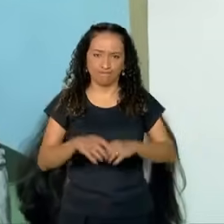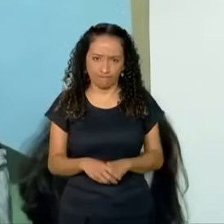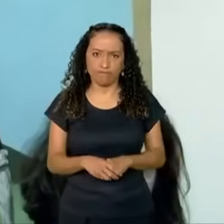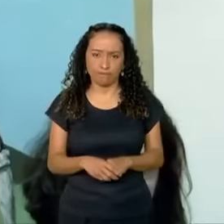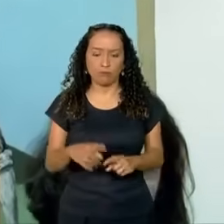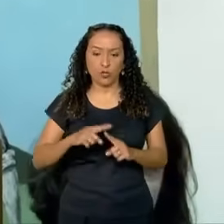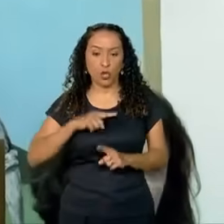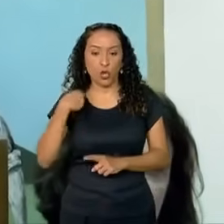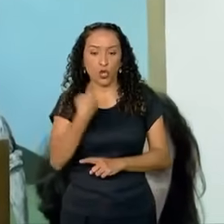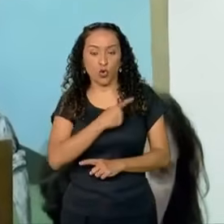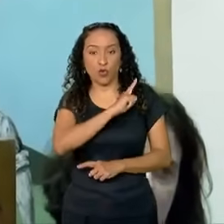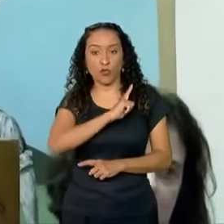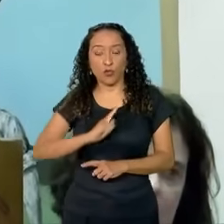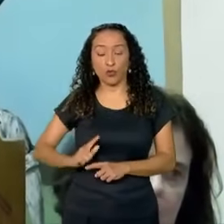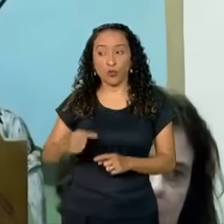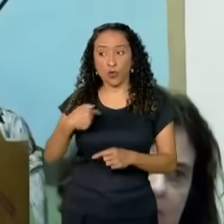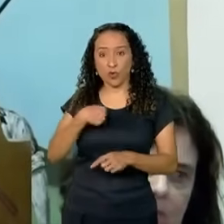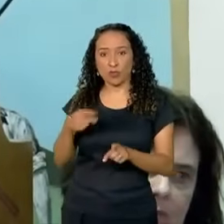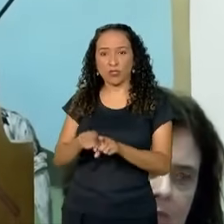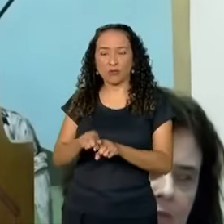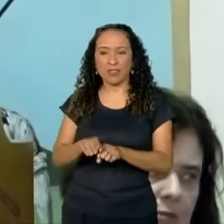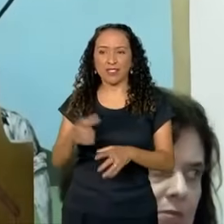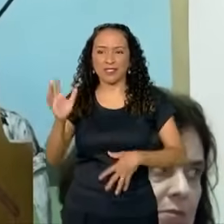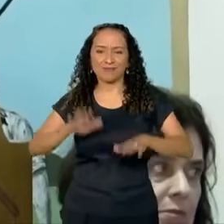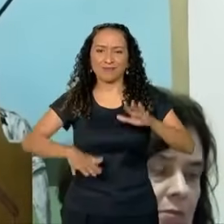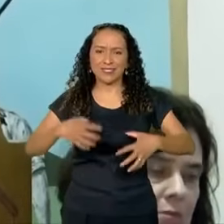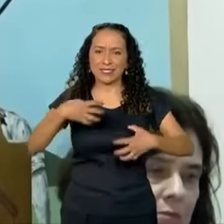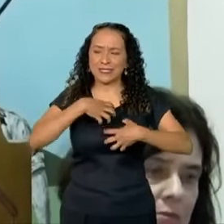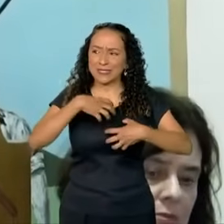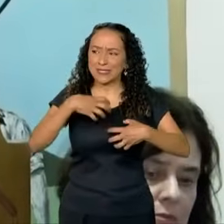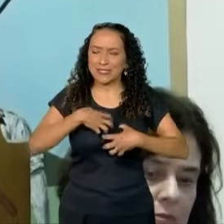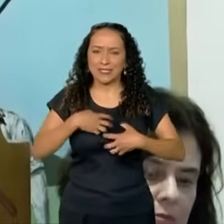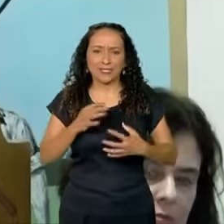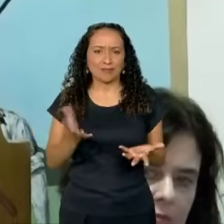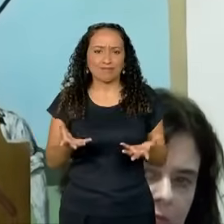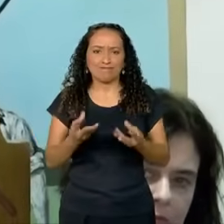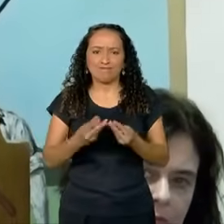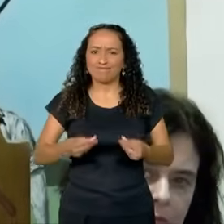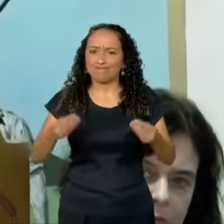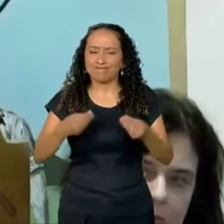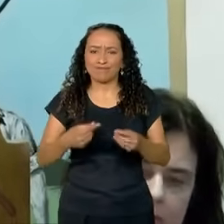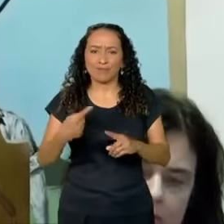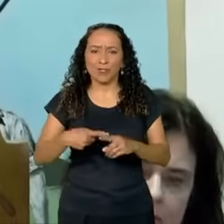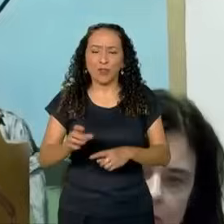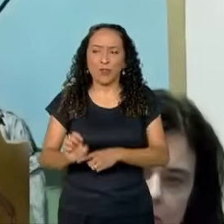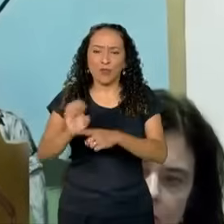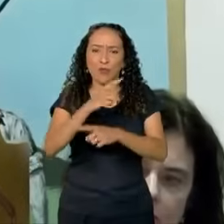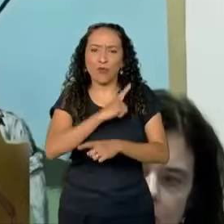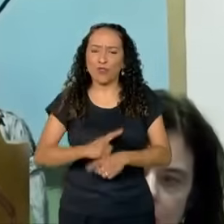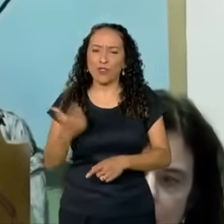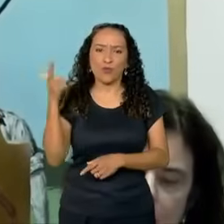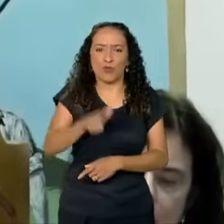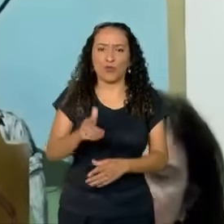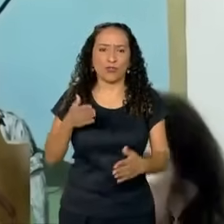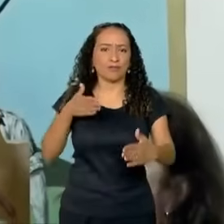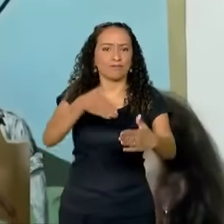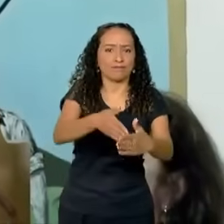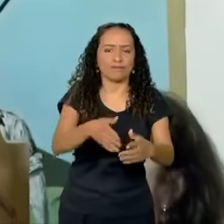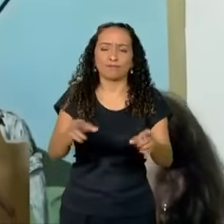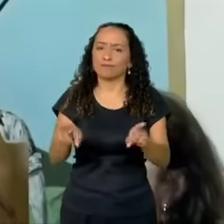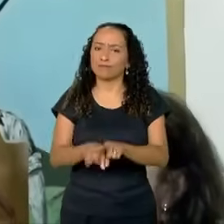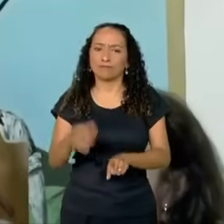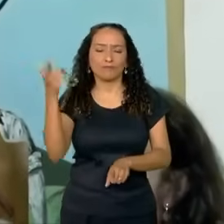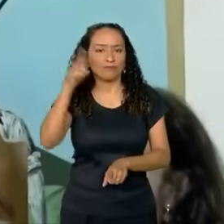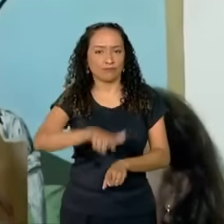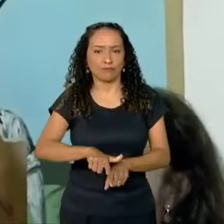nós, governador e eu, muitas vezes sentimos impotentes em lugares que o governo municipal e estadual não podia chegar. Obrigado, general Hertz, obrigado, general Zuc, em nome de